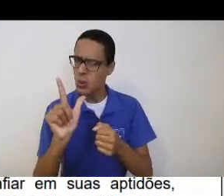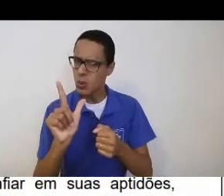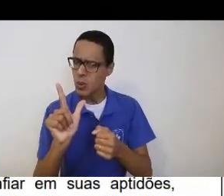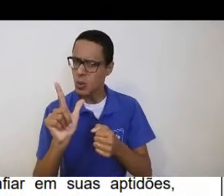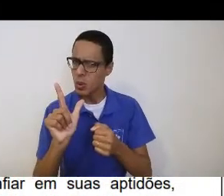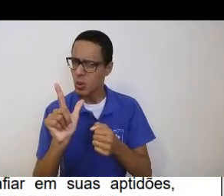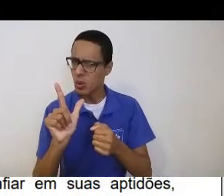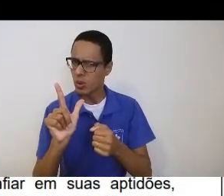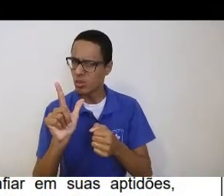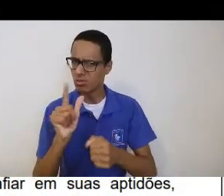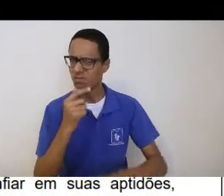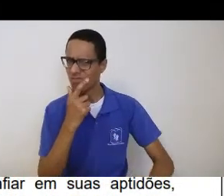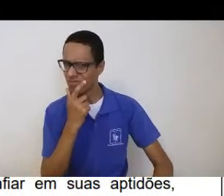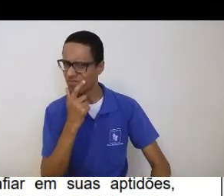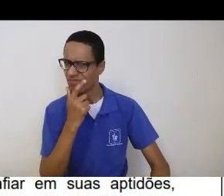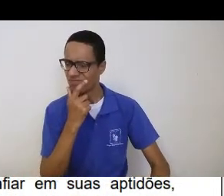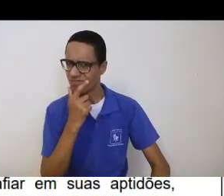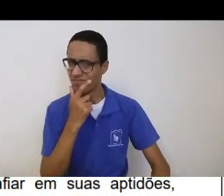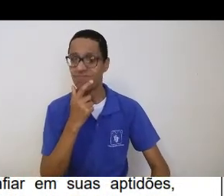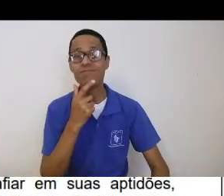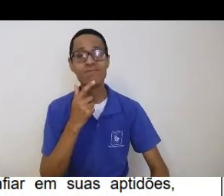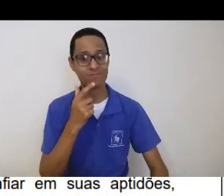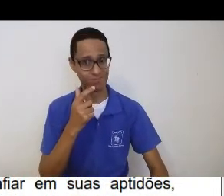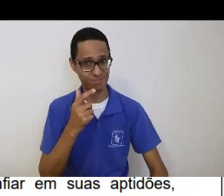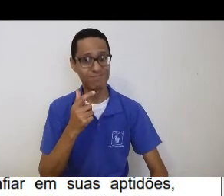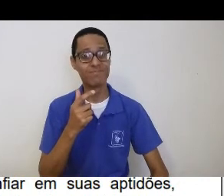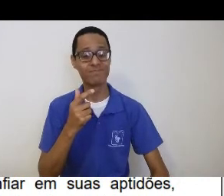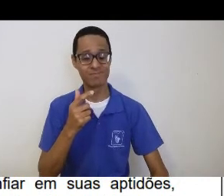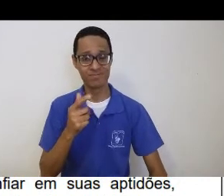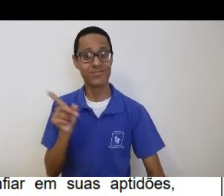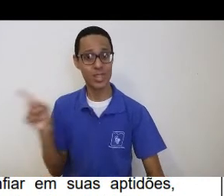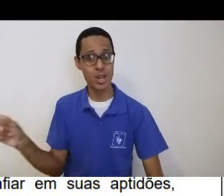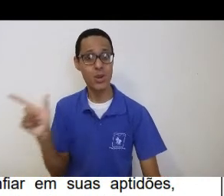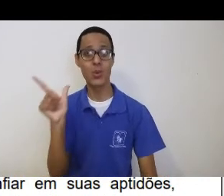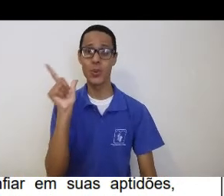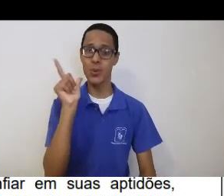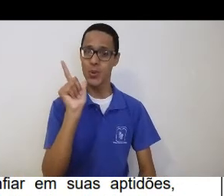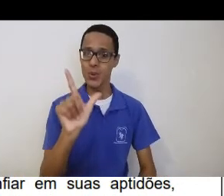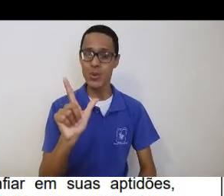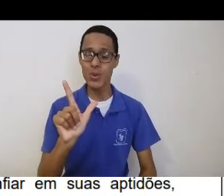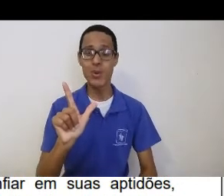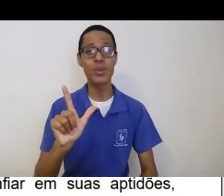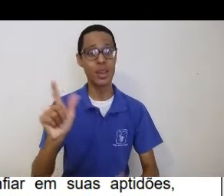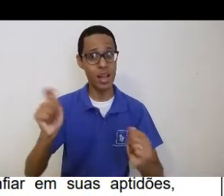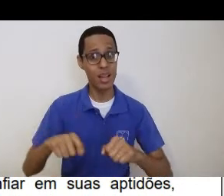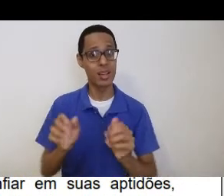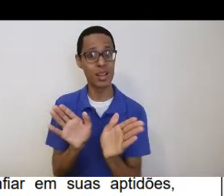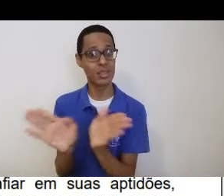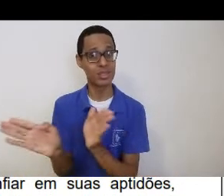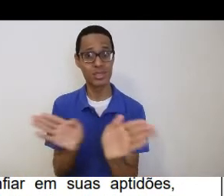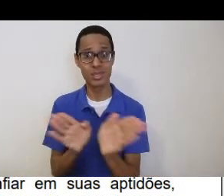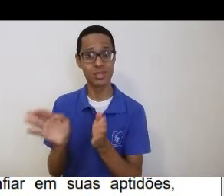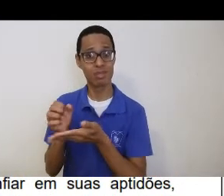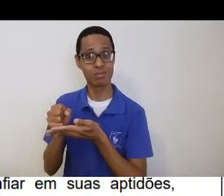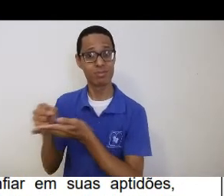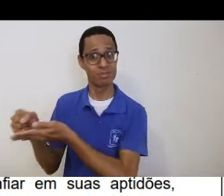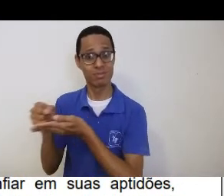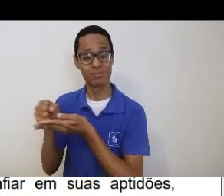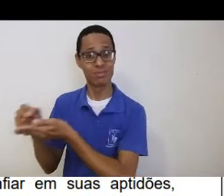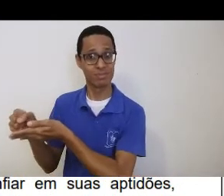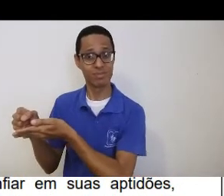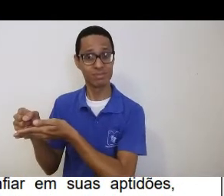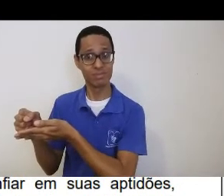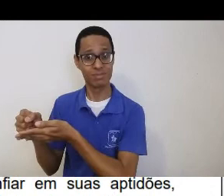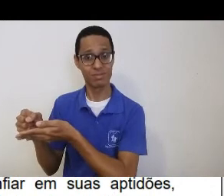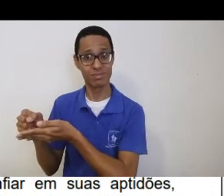está conseguindo. Consegue acessar e-mail, aplicativos. Né? Foi descoberto muito mais que isto. Né?